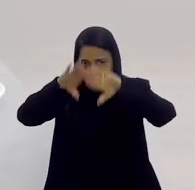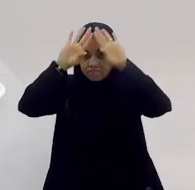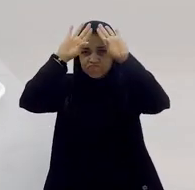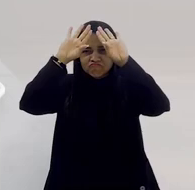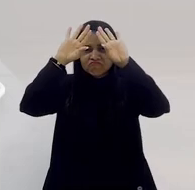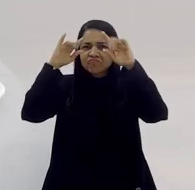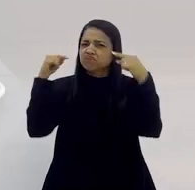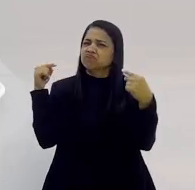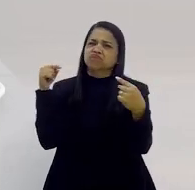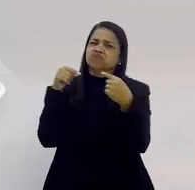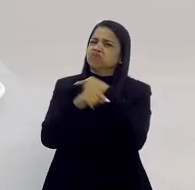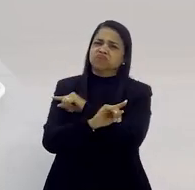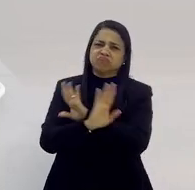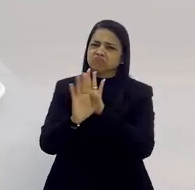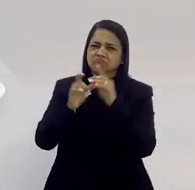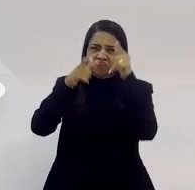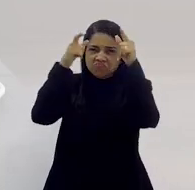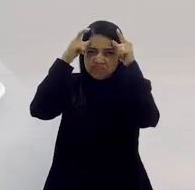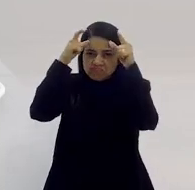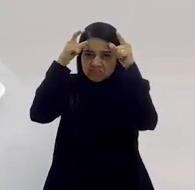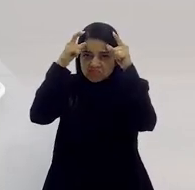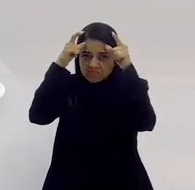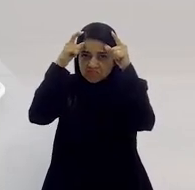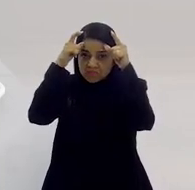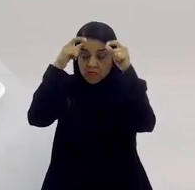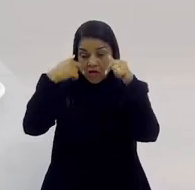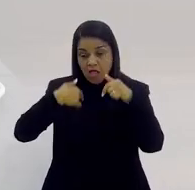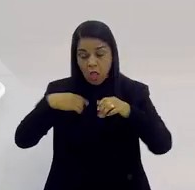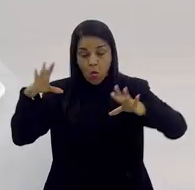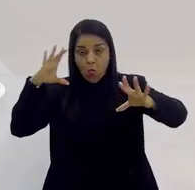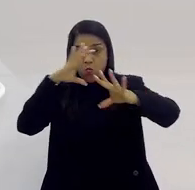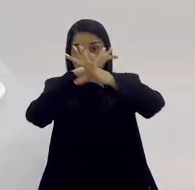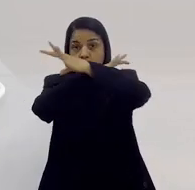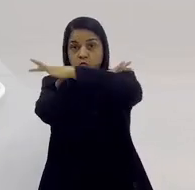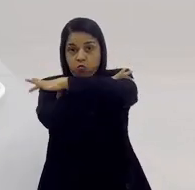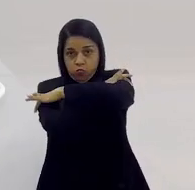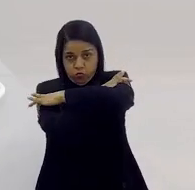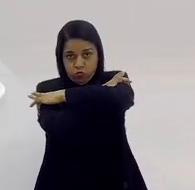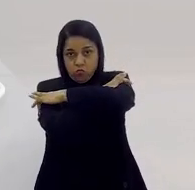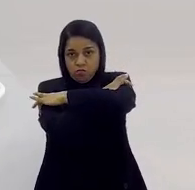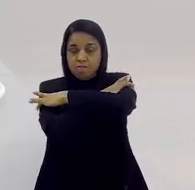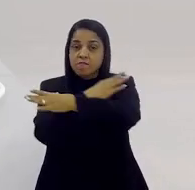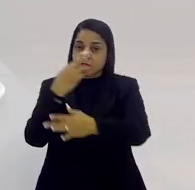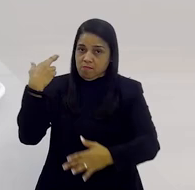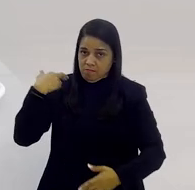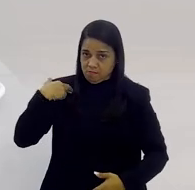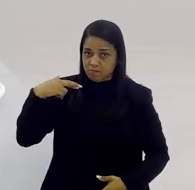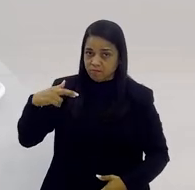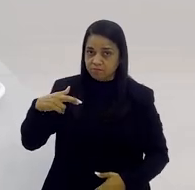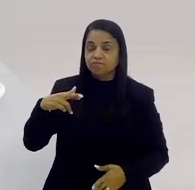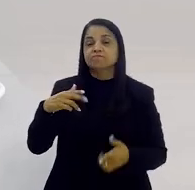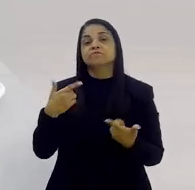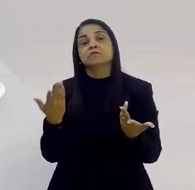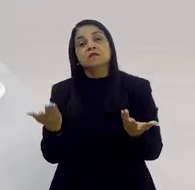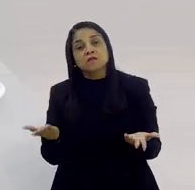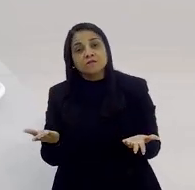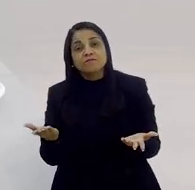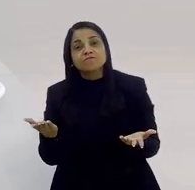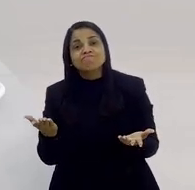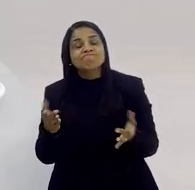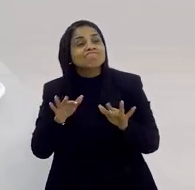com o diabo então eu como candomblessista é nessa parte